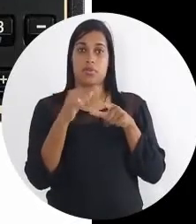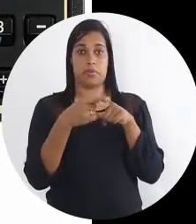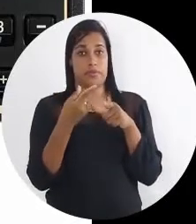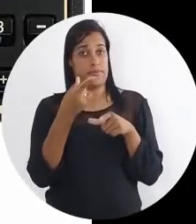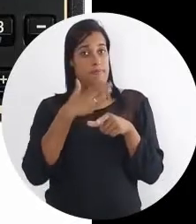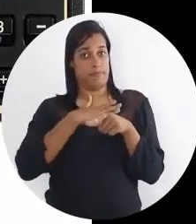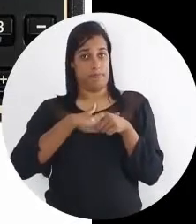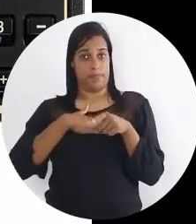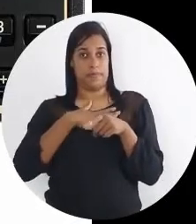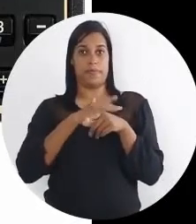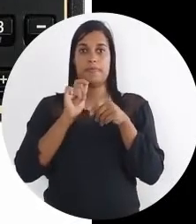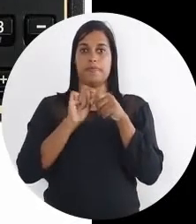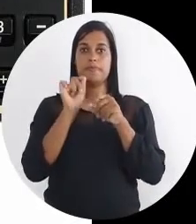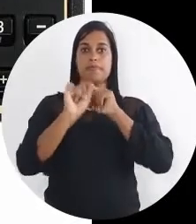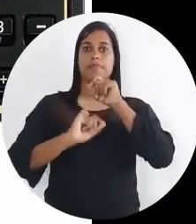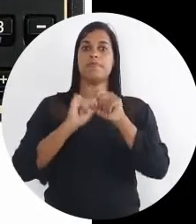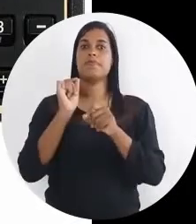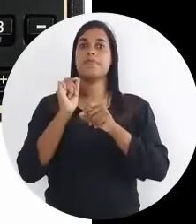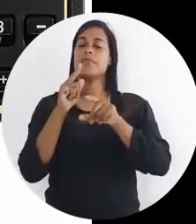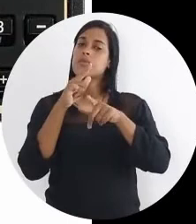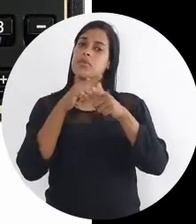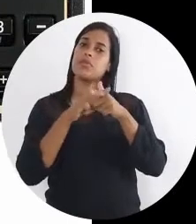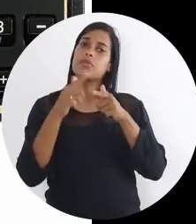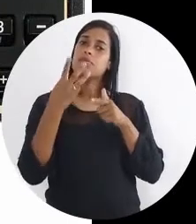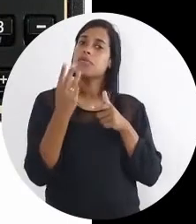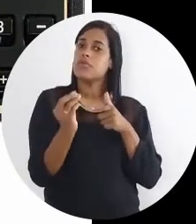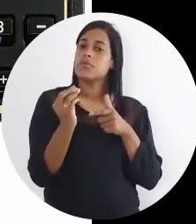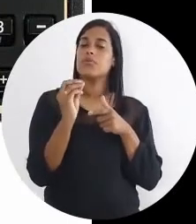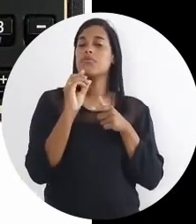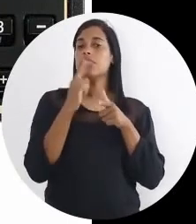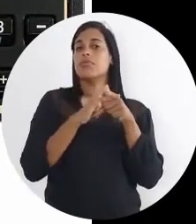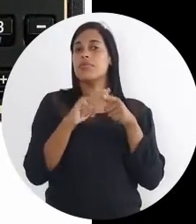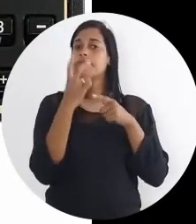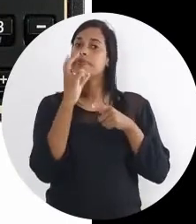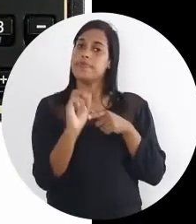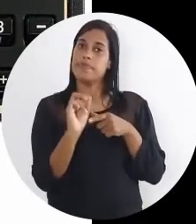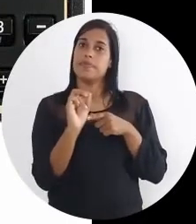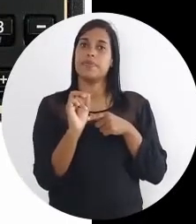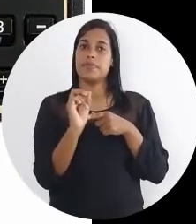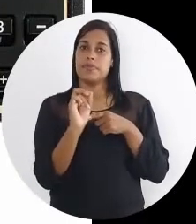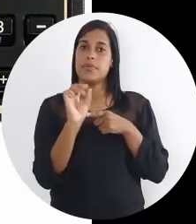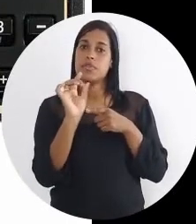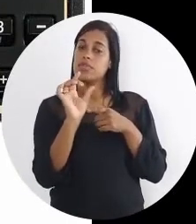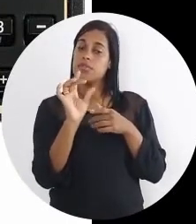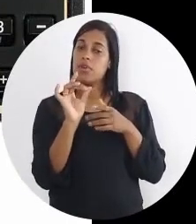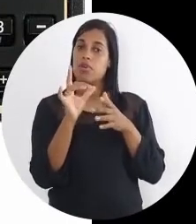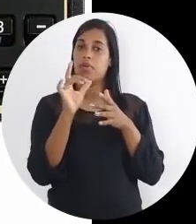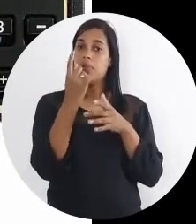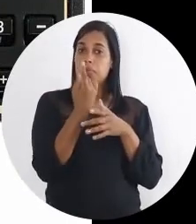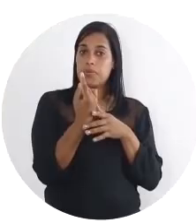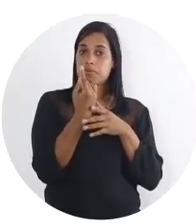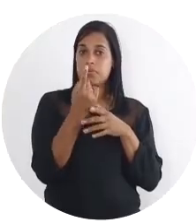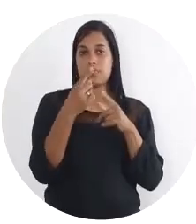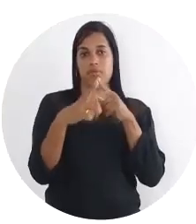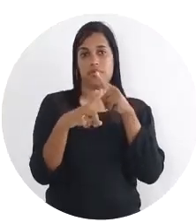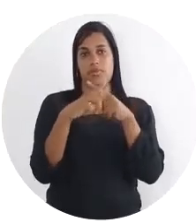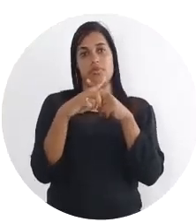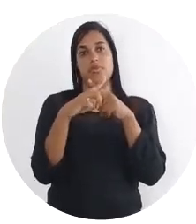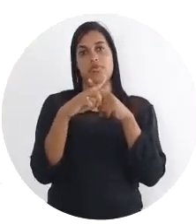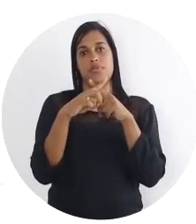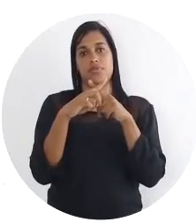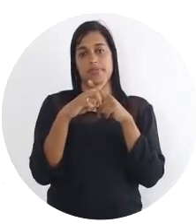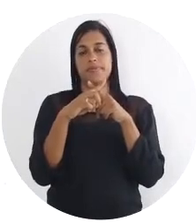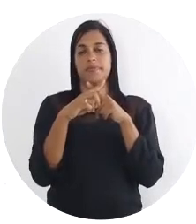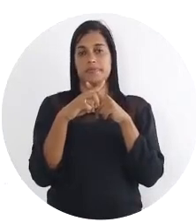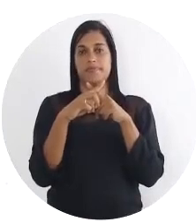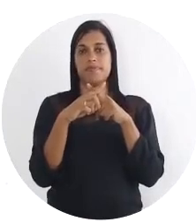realmente gostaria de fazer era dividir 30 por 50. Para corrigir isso, basta pressionar a tecla 1 sobre X, que